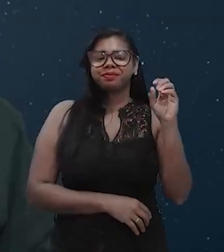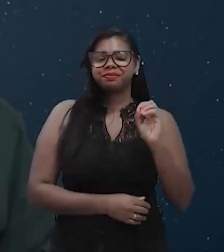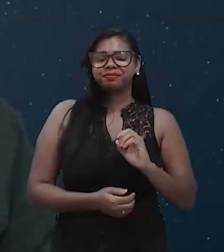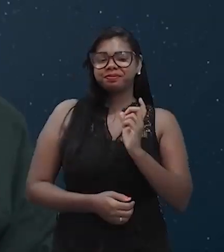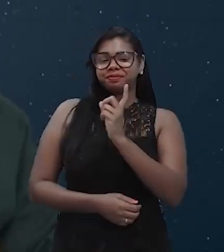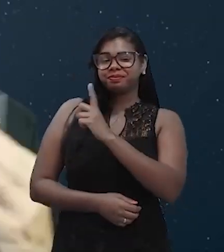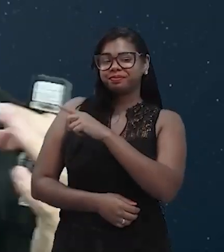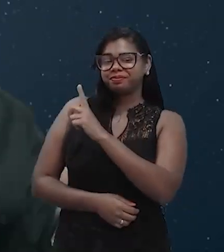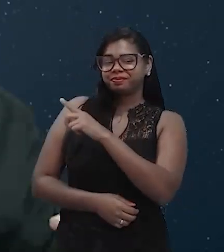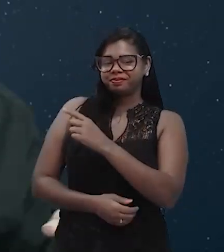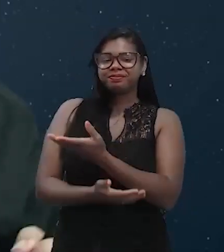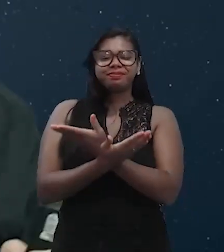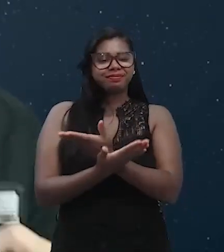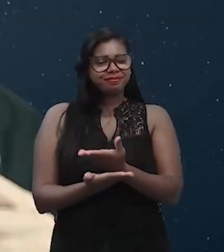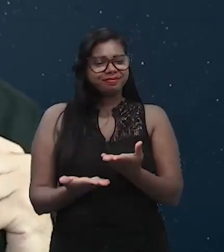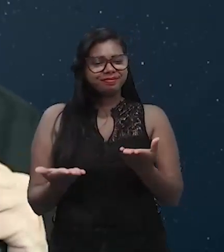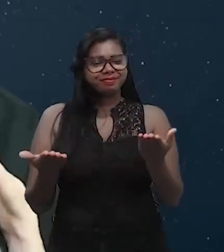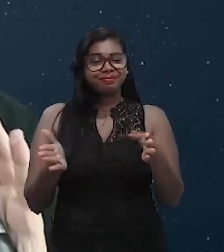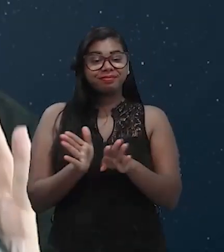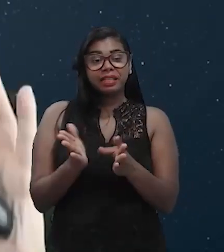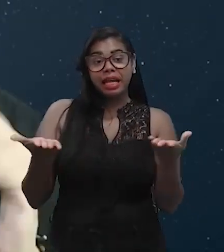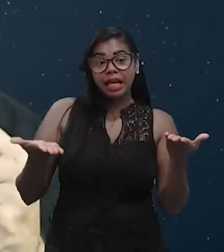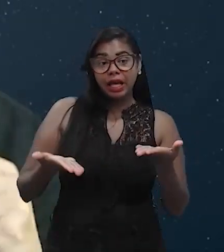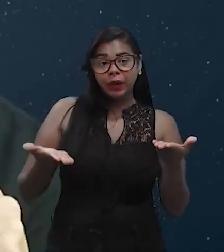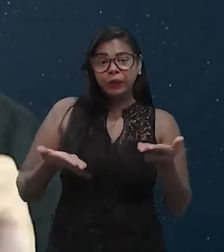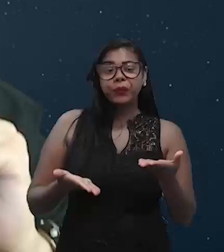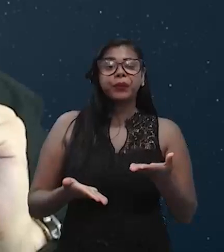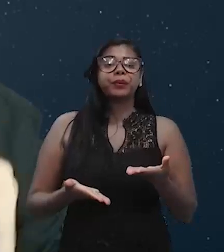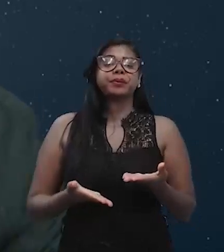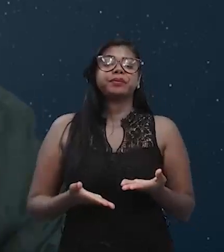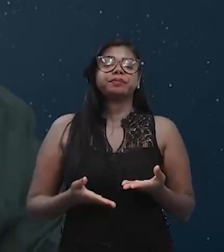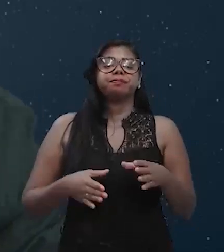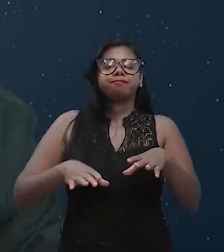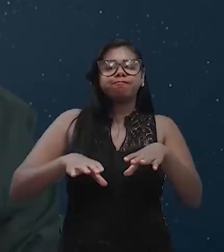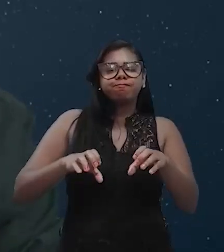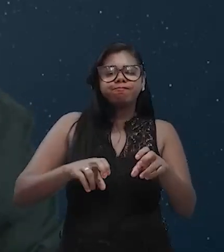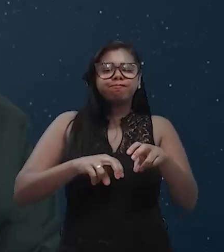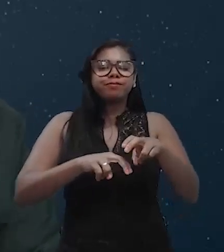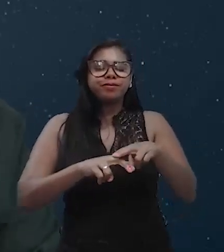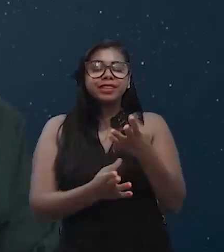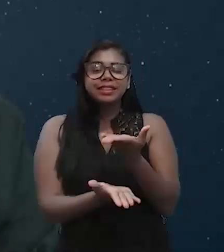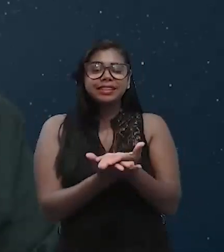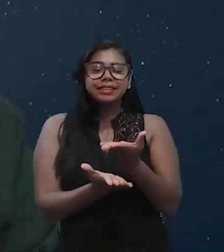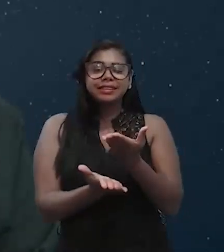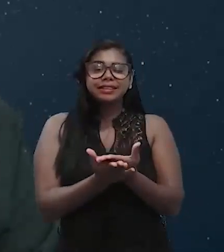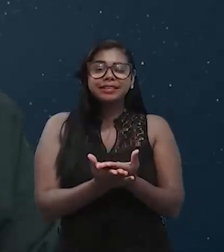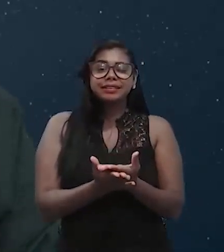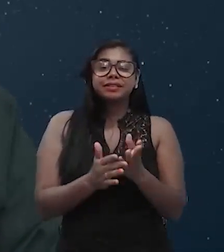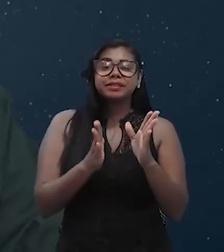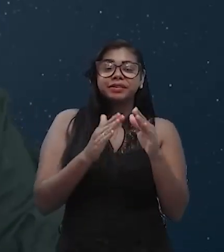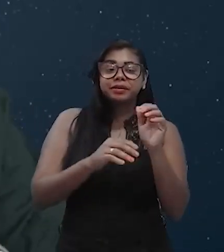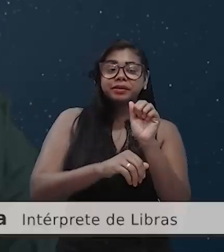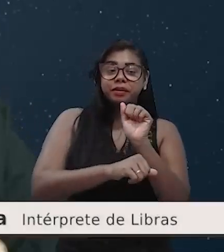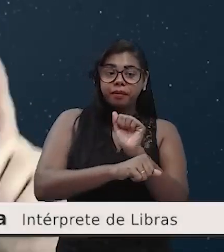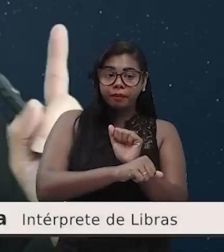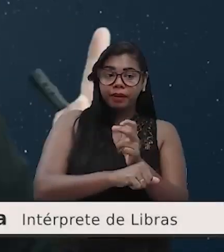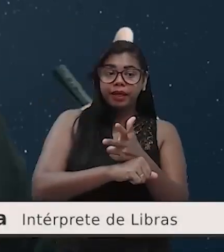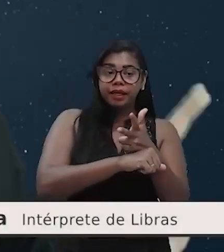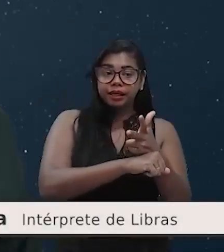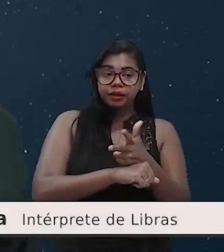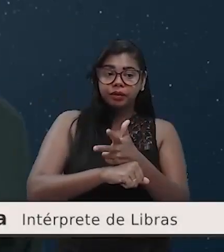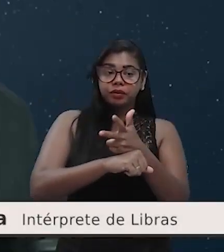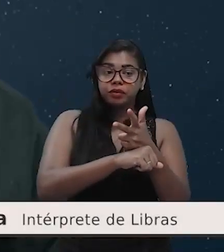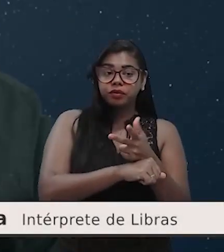Bom, você que está chegando agora, se está vendo essa aula, eu vou pedir para que você dê um pause e vá para a